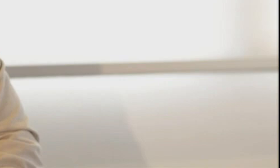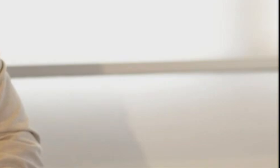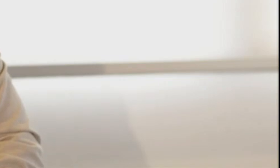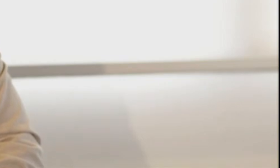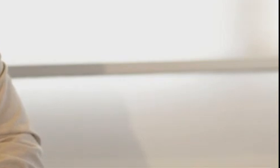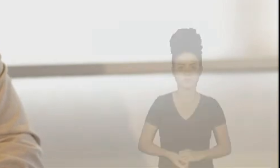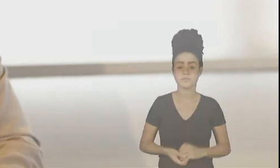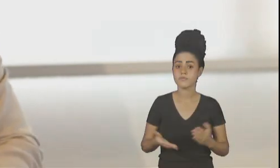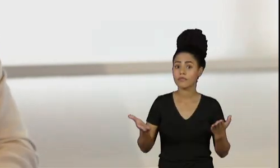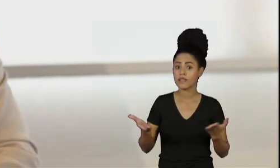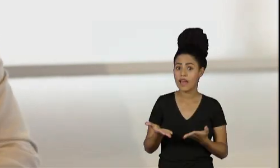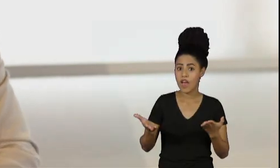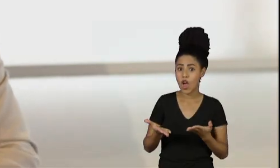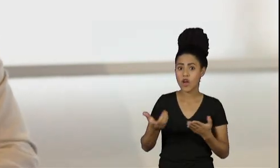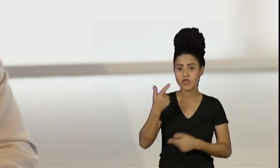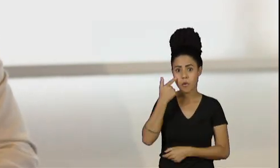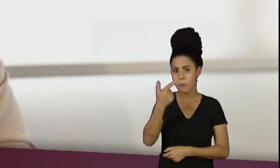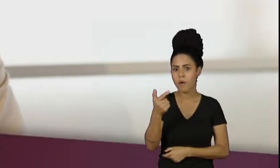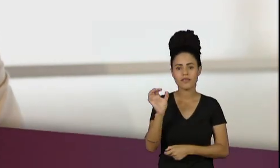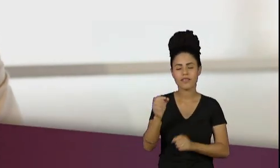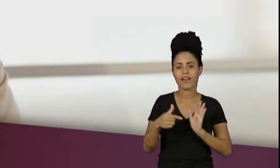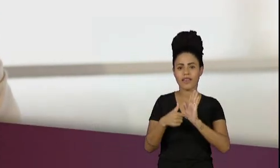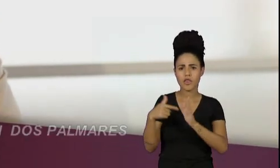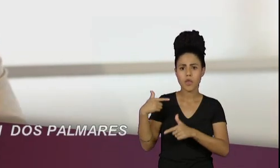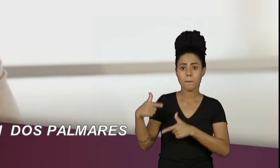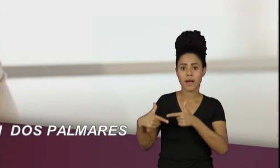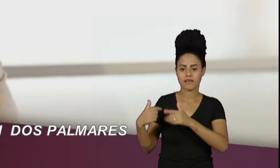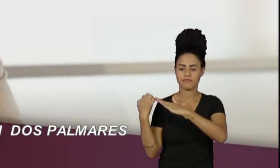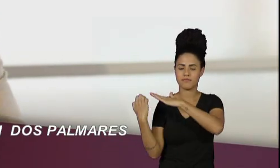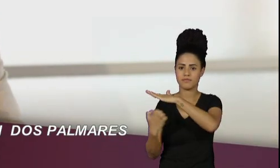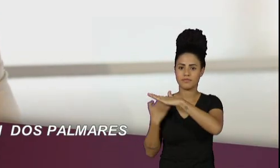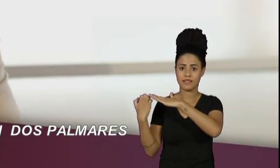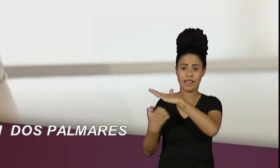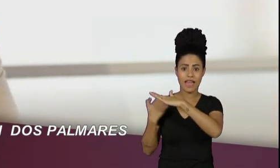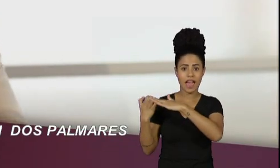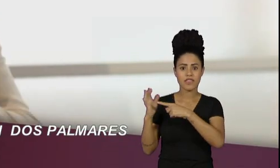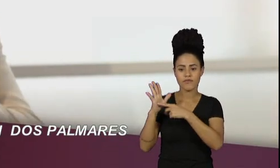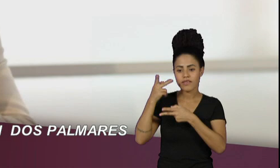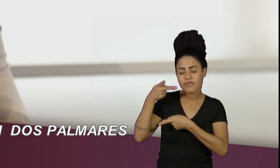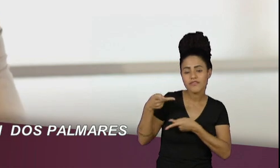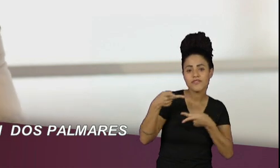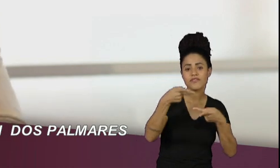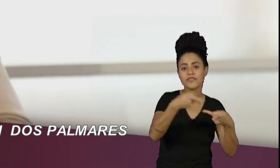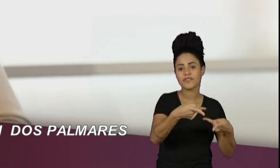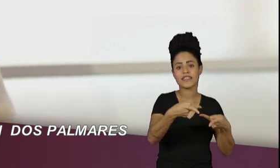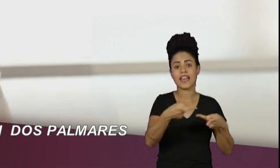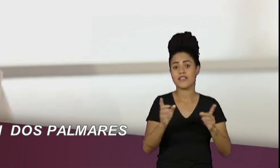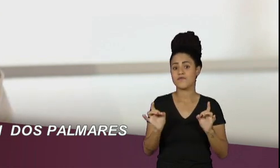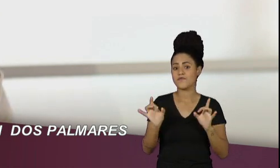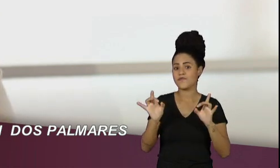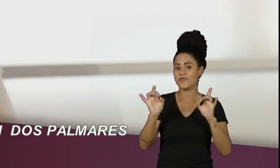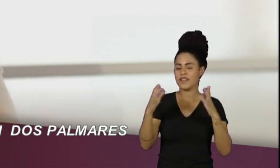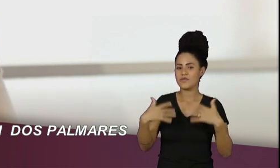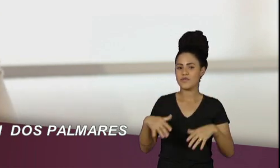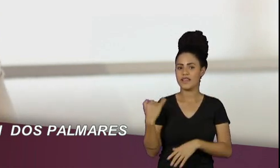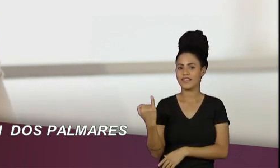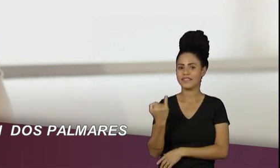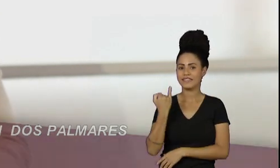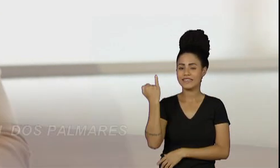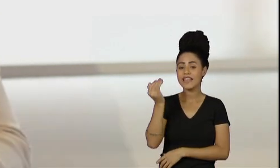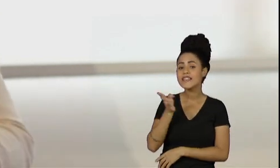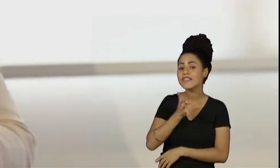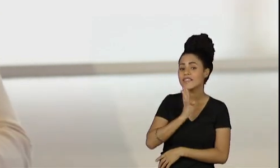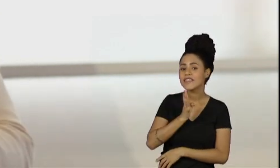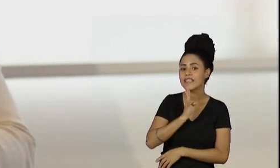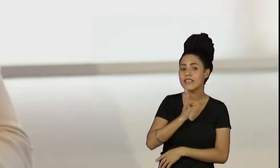Hoje o nosso programa Ações Afirmativas nas Empresas veio fazer uma visita para lá de especial. Eu vim conhecer uma